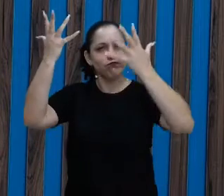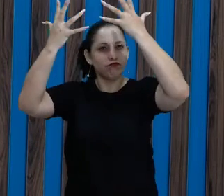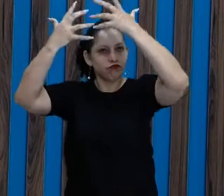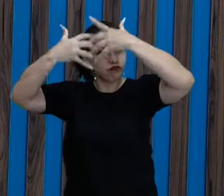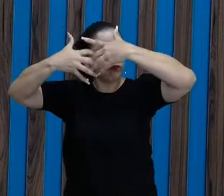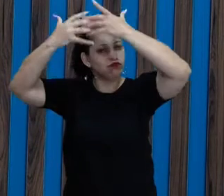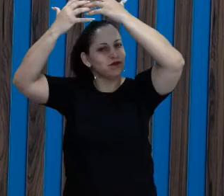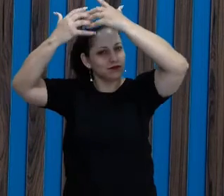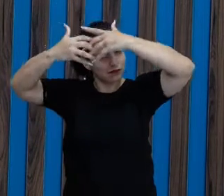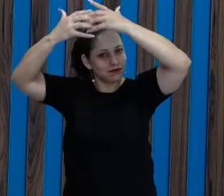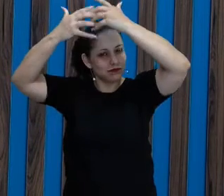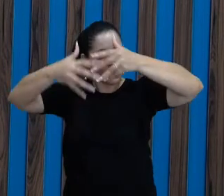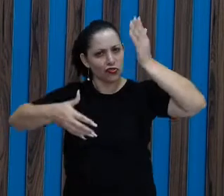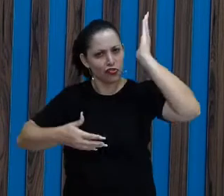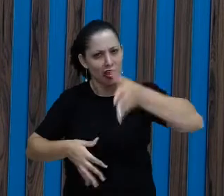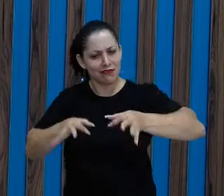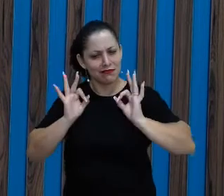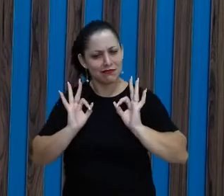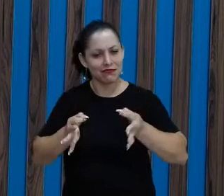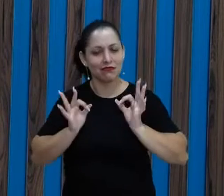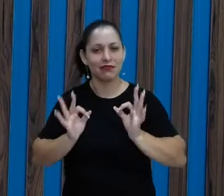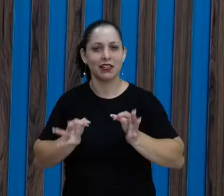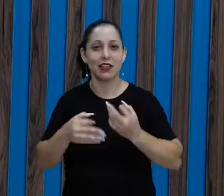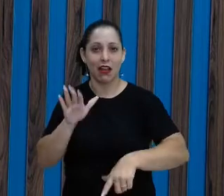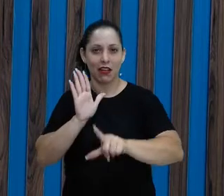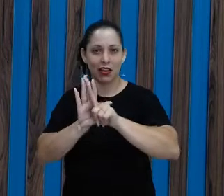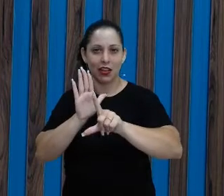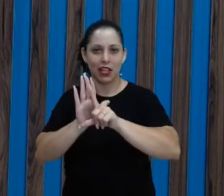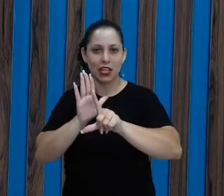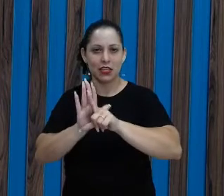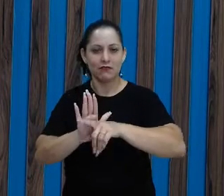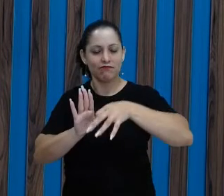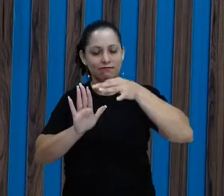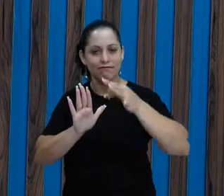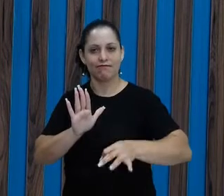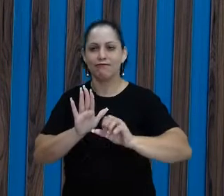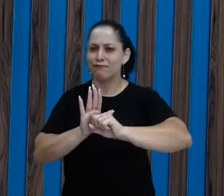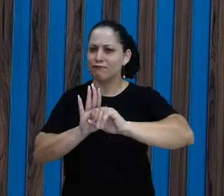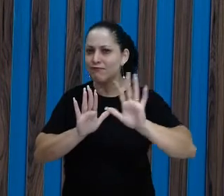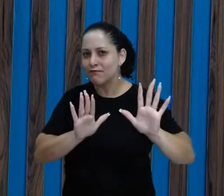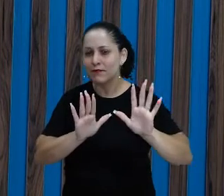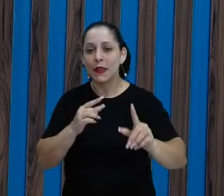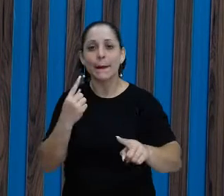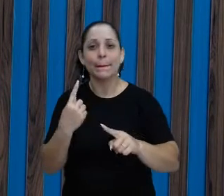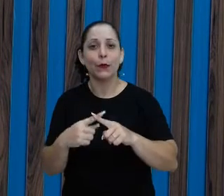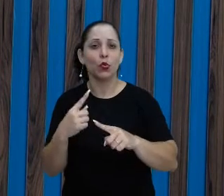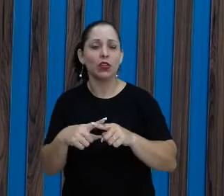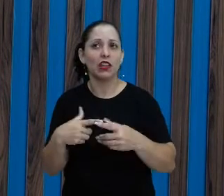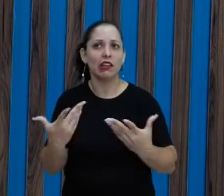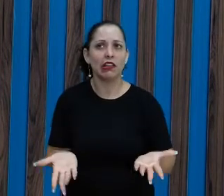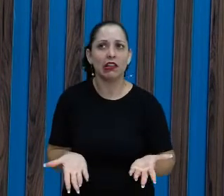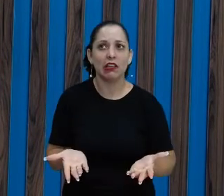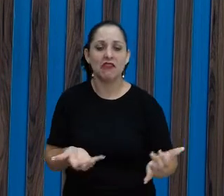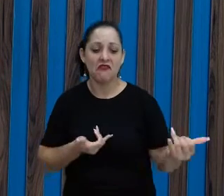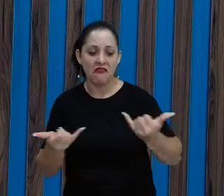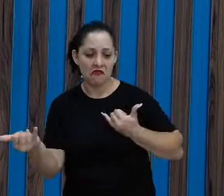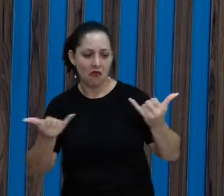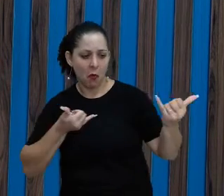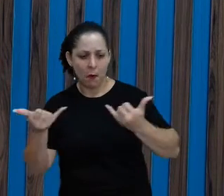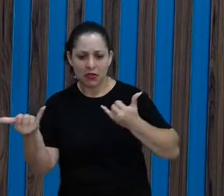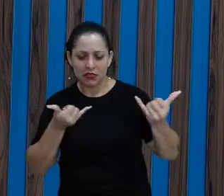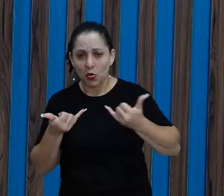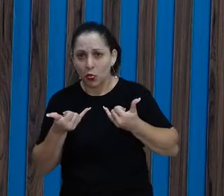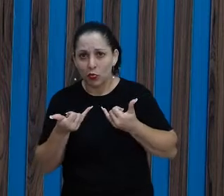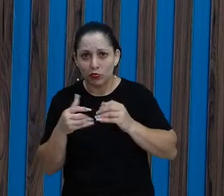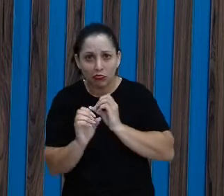tanto tempo que isso é assegurado por lei, né? Por que que a gente ainda não tem tanta informação sobre